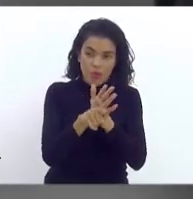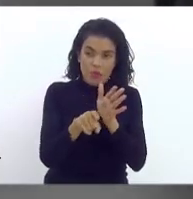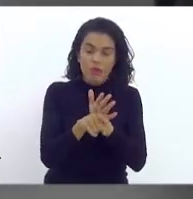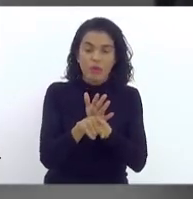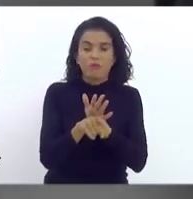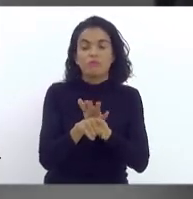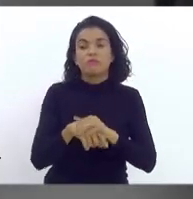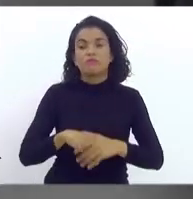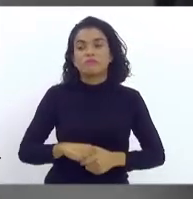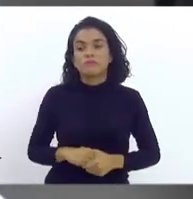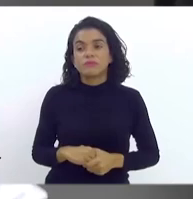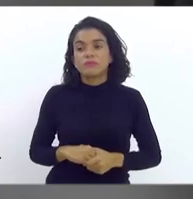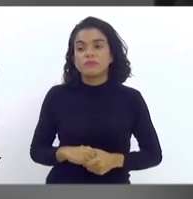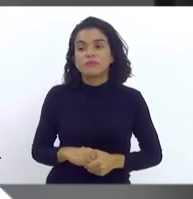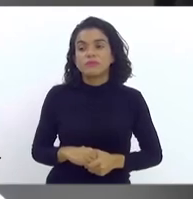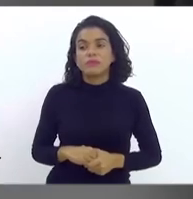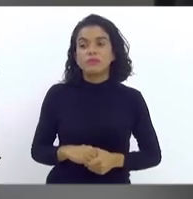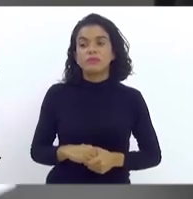deputados estavam falando,